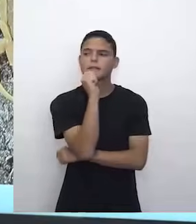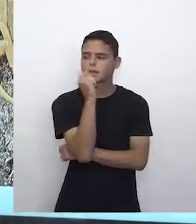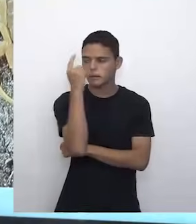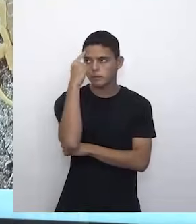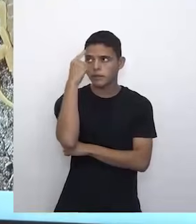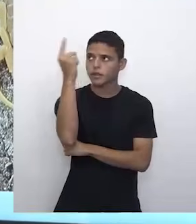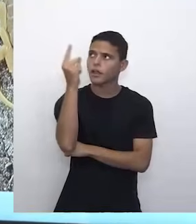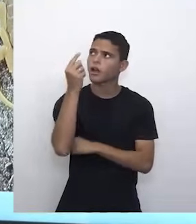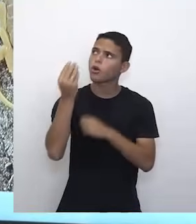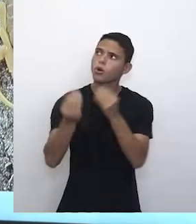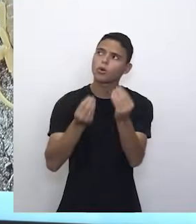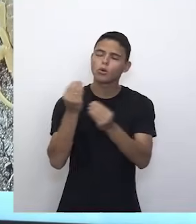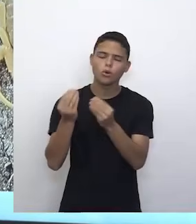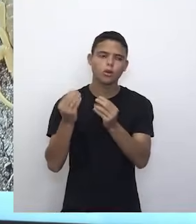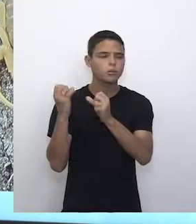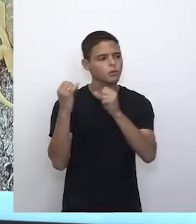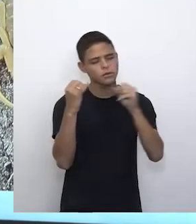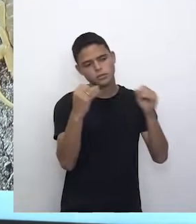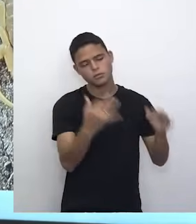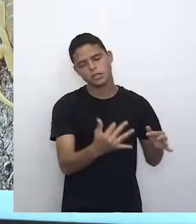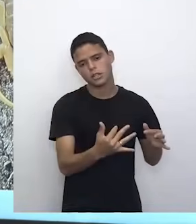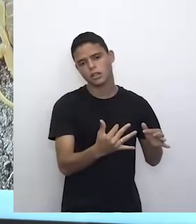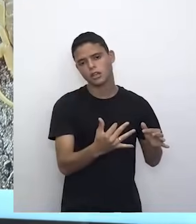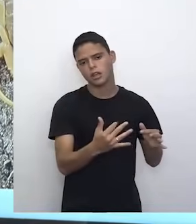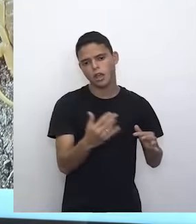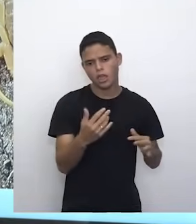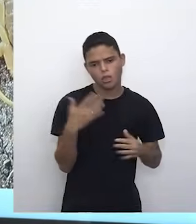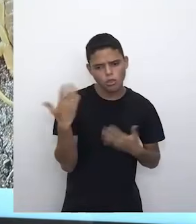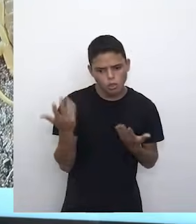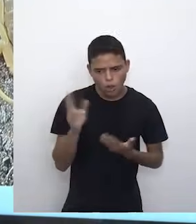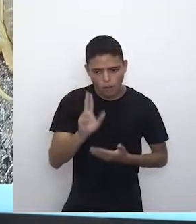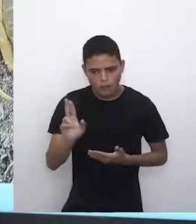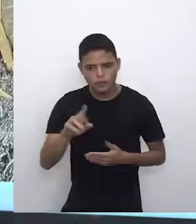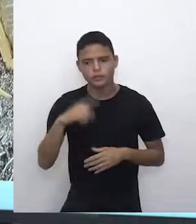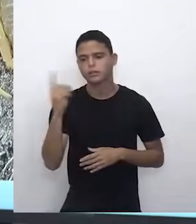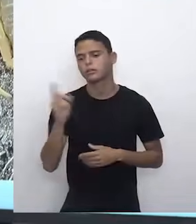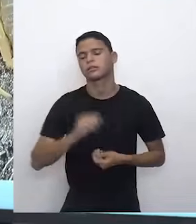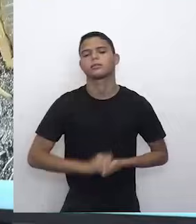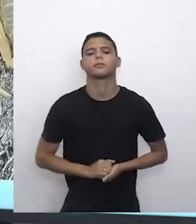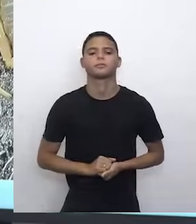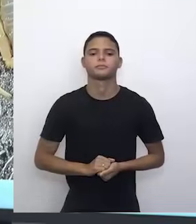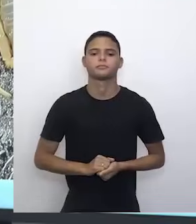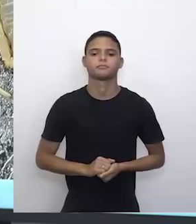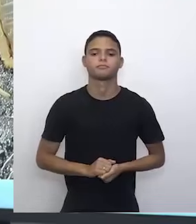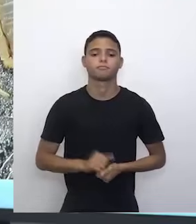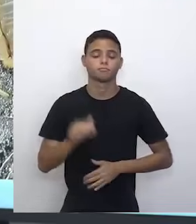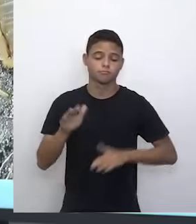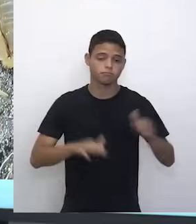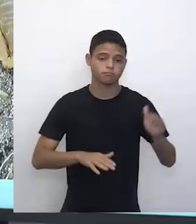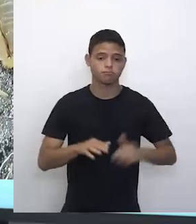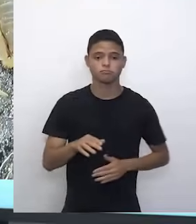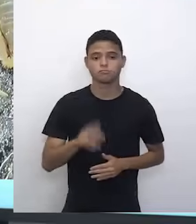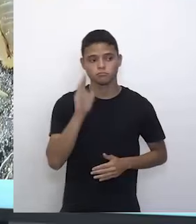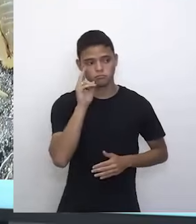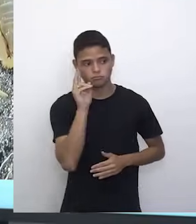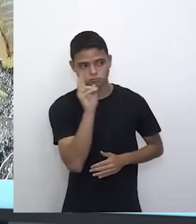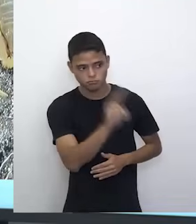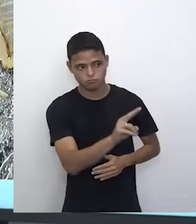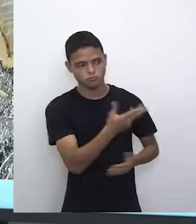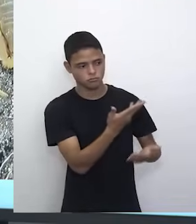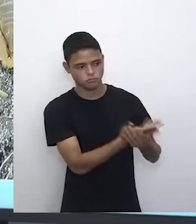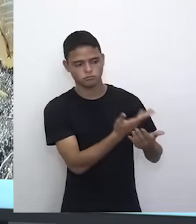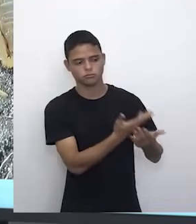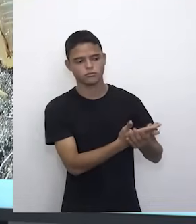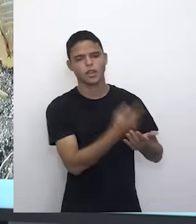única forma e nem a melhor forma, é só mais uma forma, né? Então, às vezes você pega a nossa aula aqui e você tem uma ideia muito melhor do que a